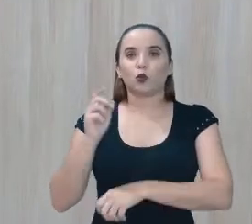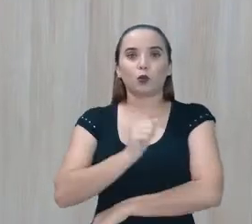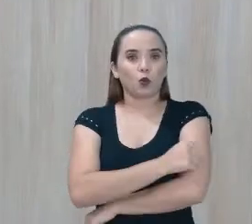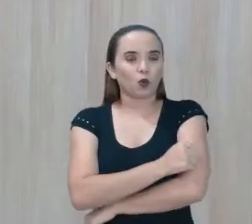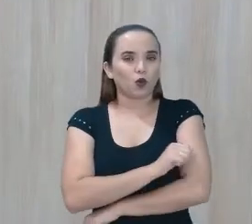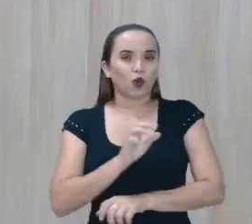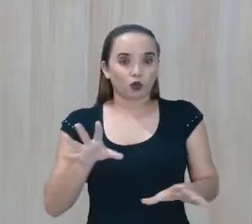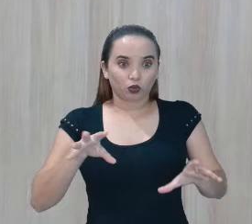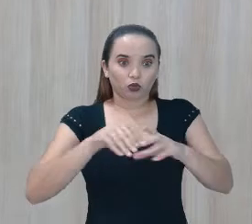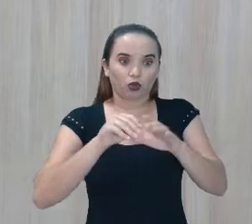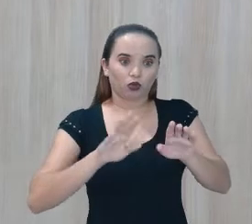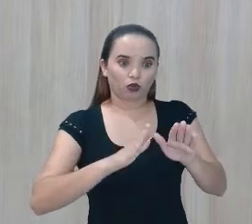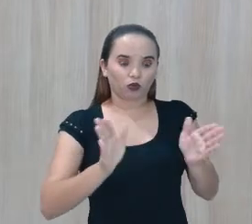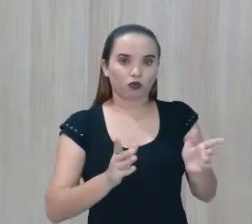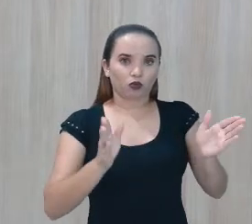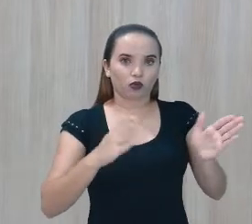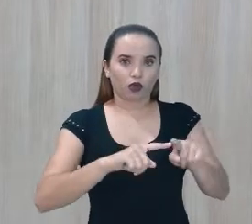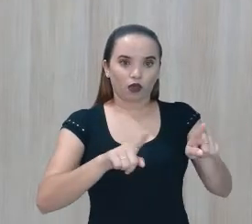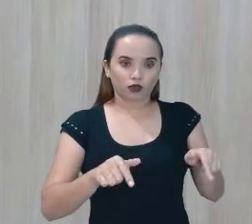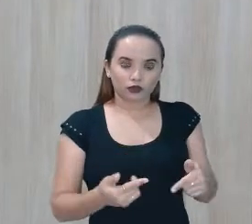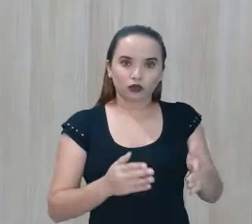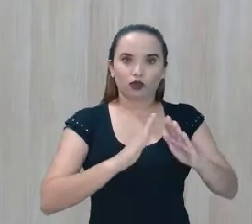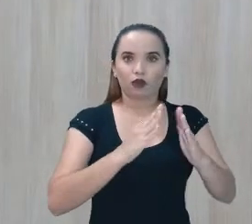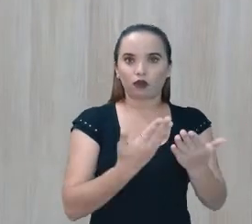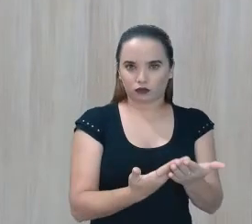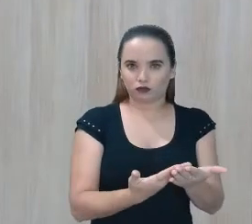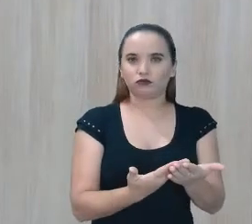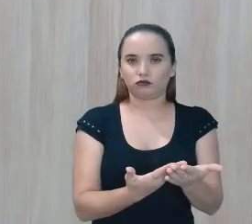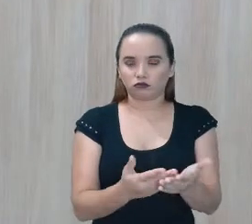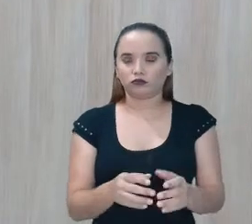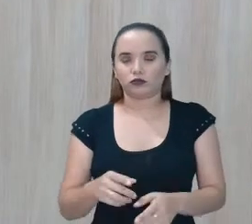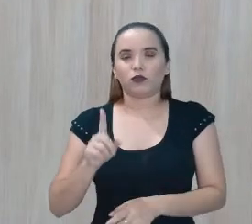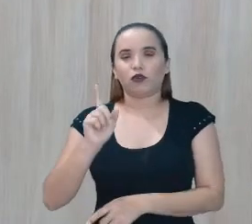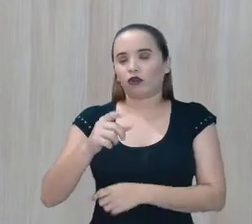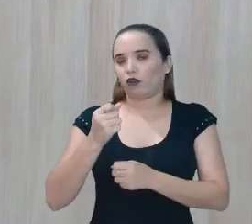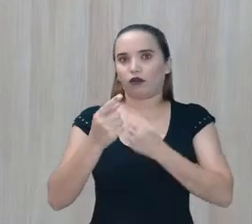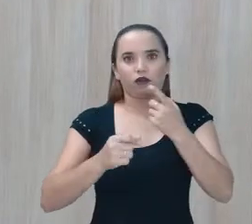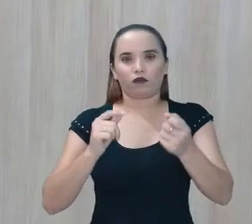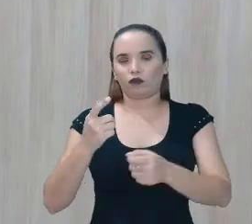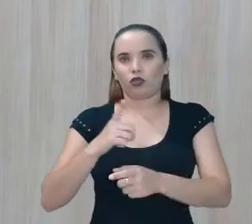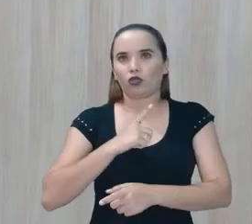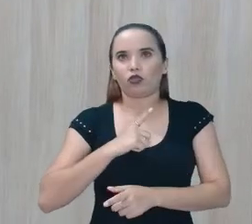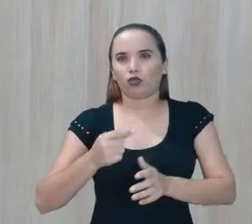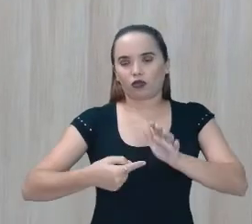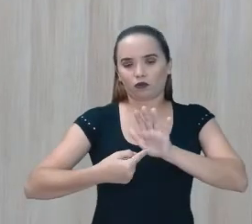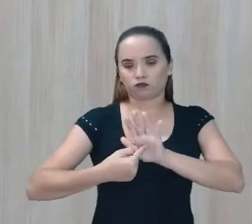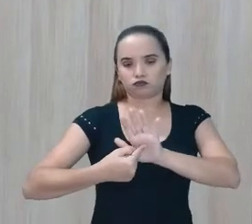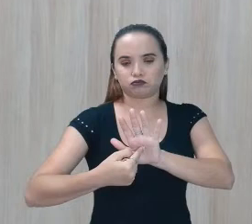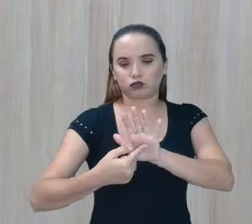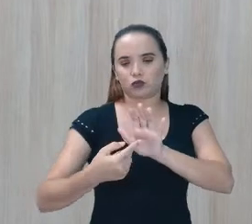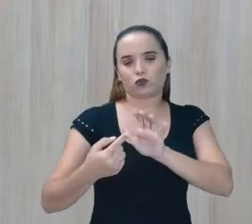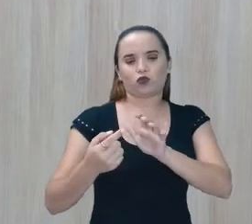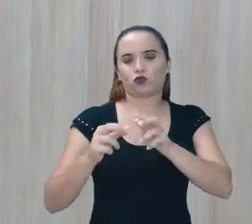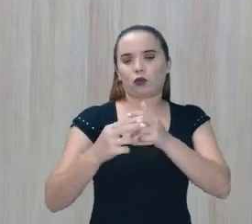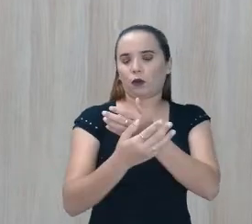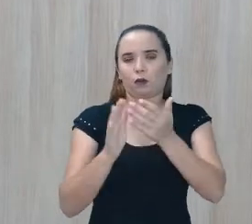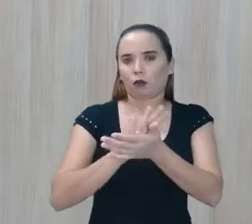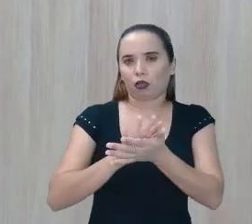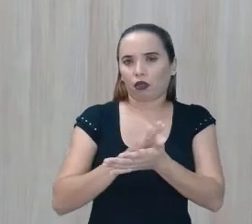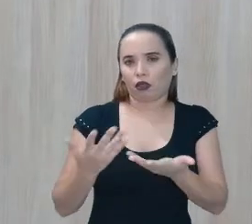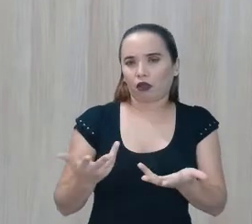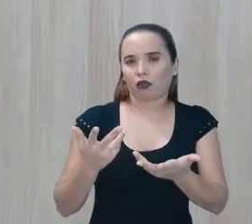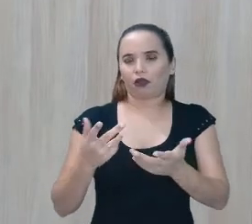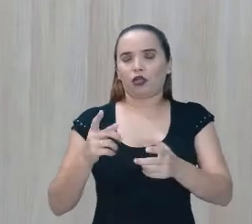sala de aula. Este estudante que muitas vezes ele não traz nenhum traço aparente, mas que a